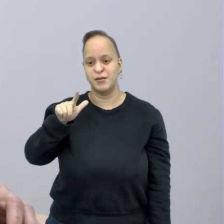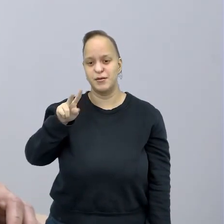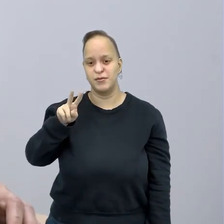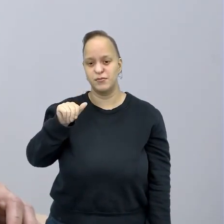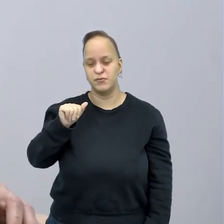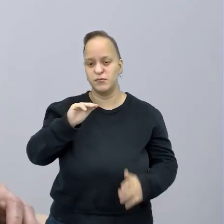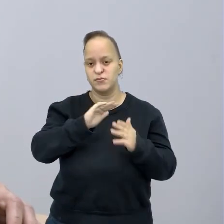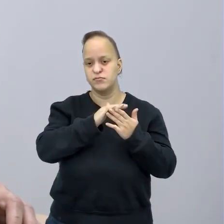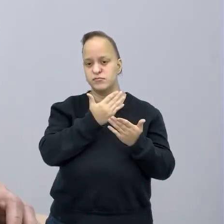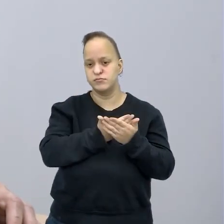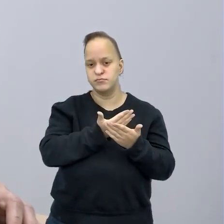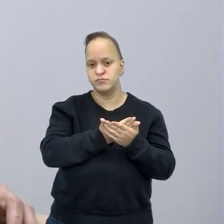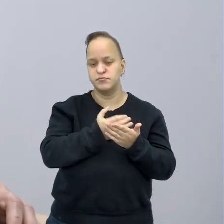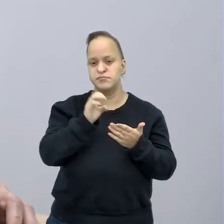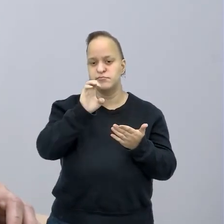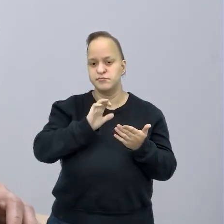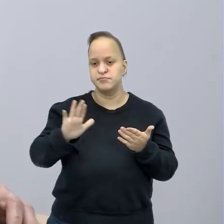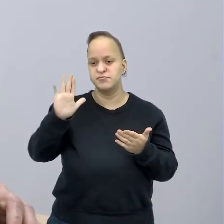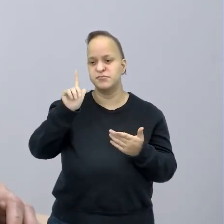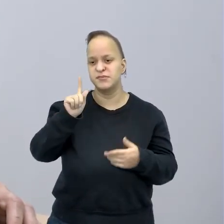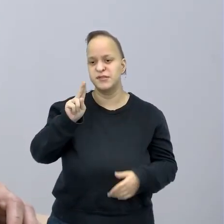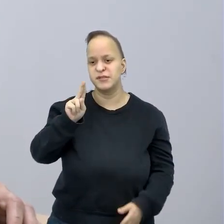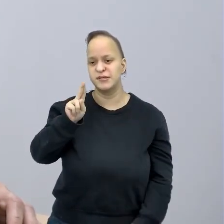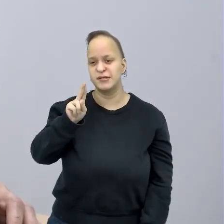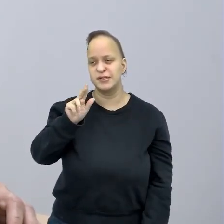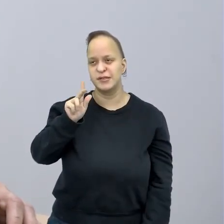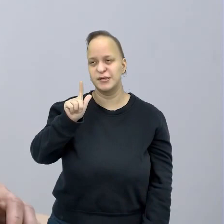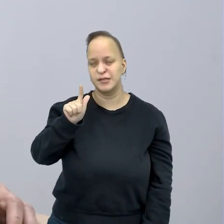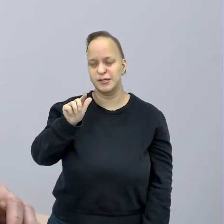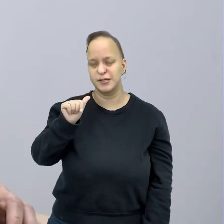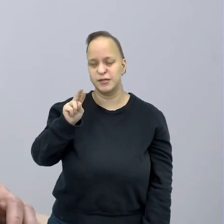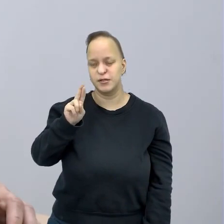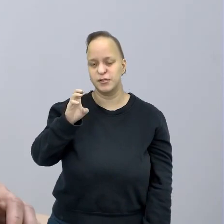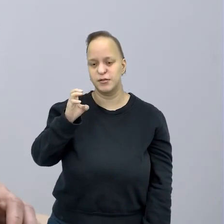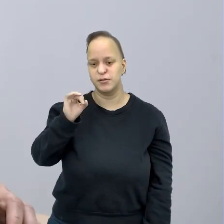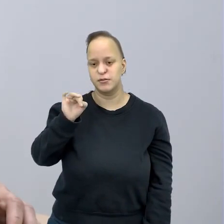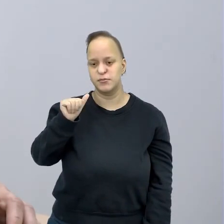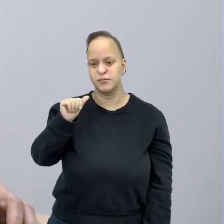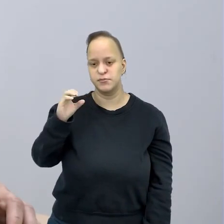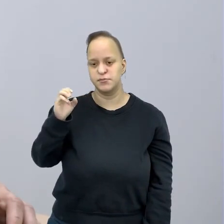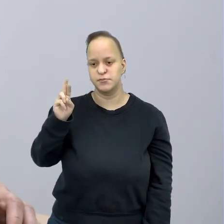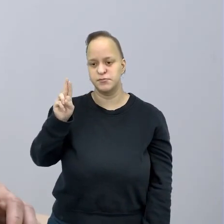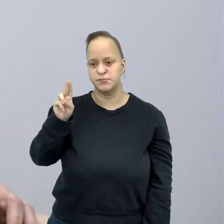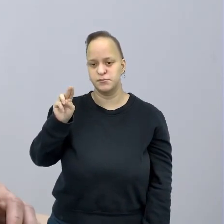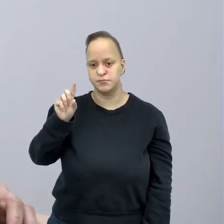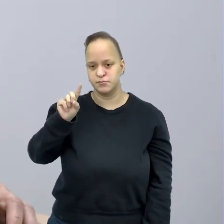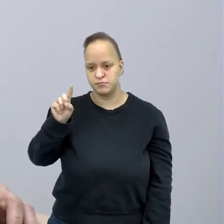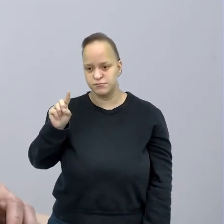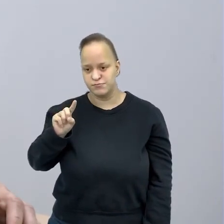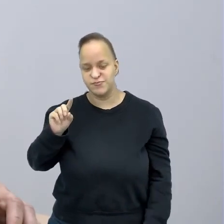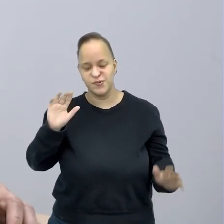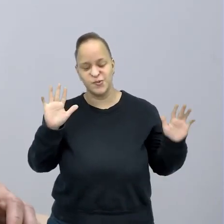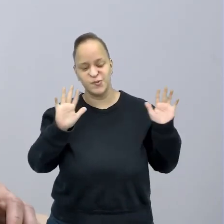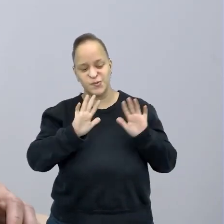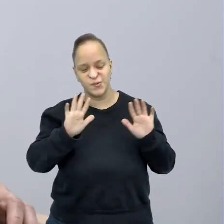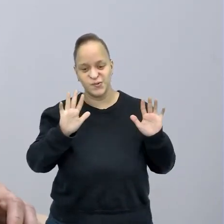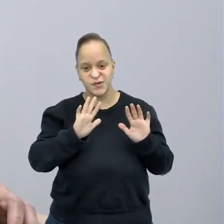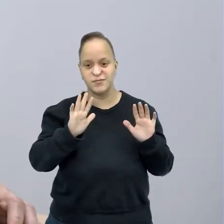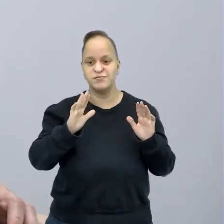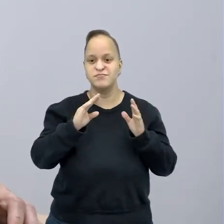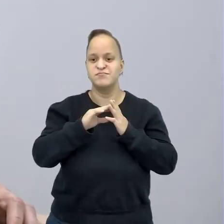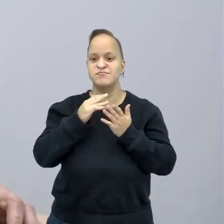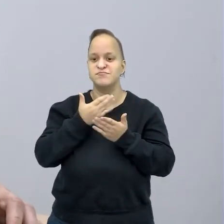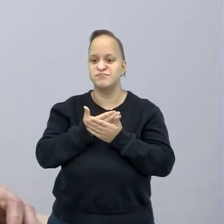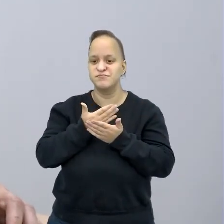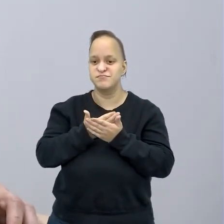Benedita Cruz, Garcia da Cruz, o Joilson Souza Porto da Escola Tito